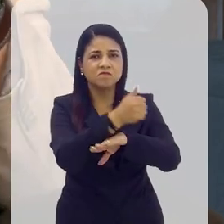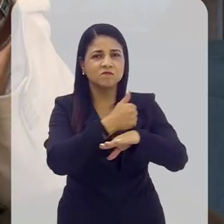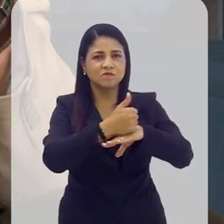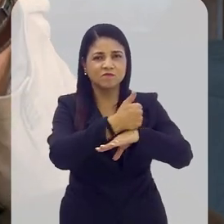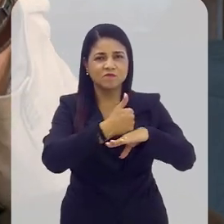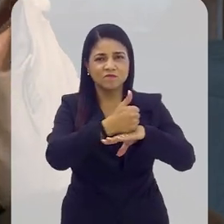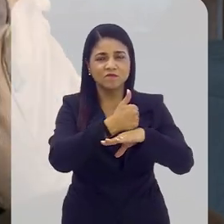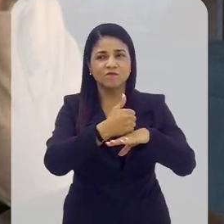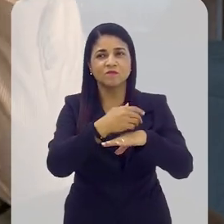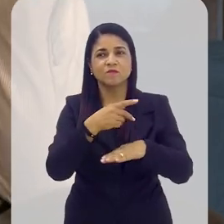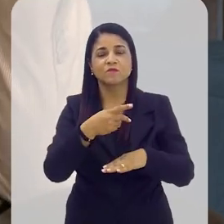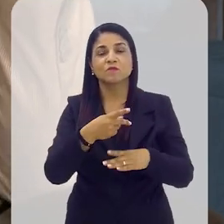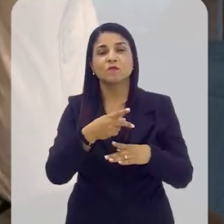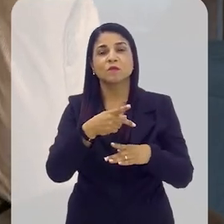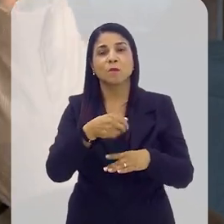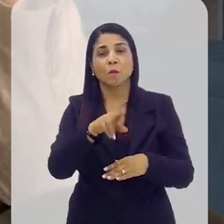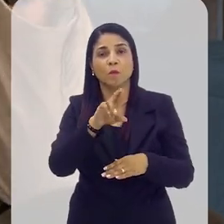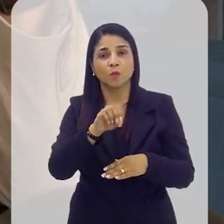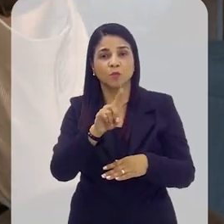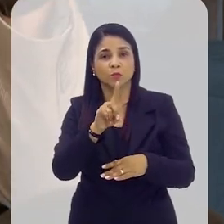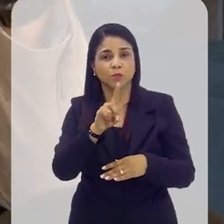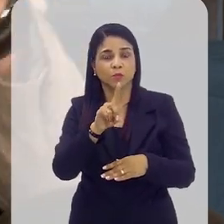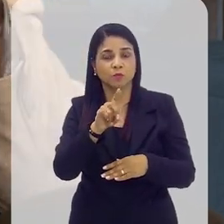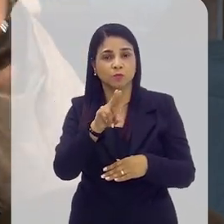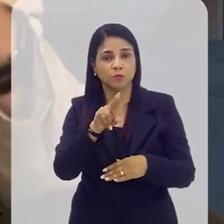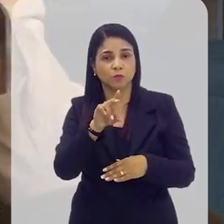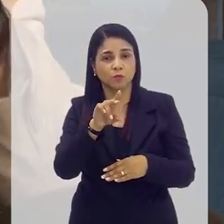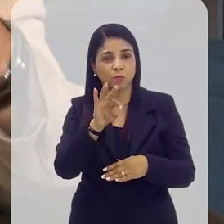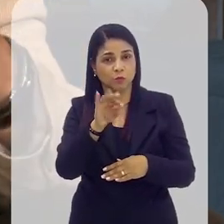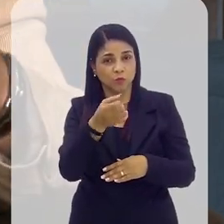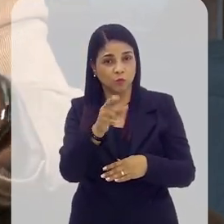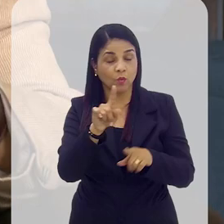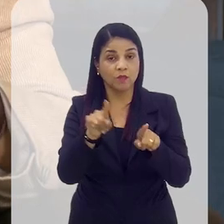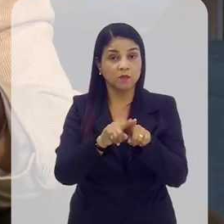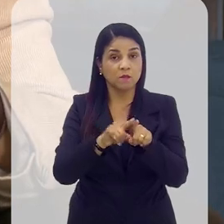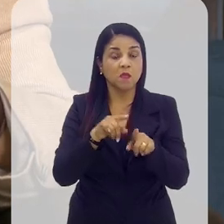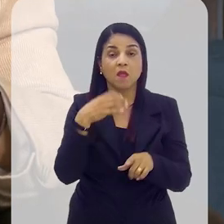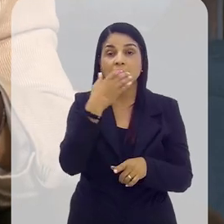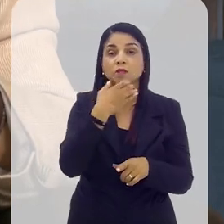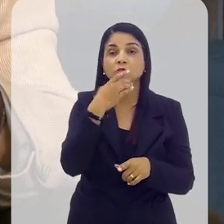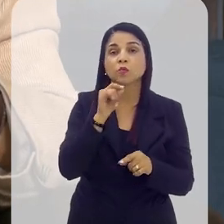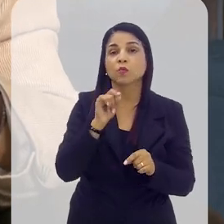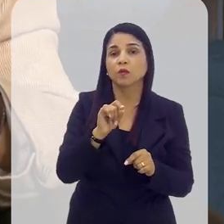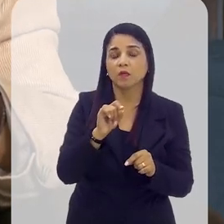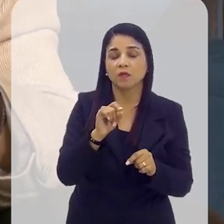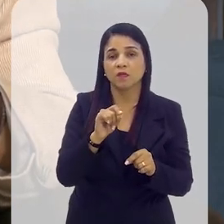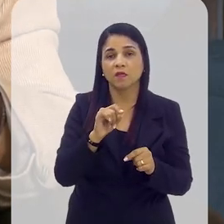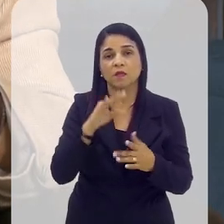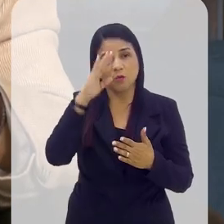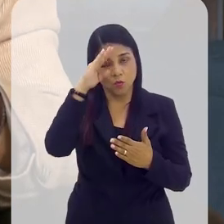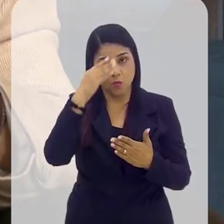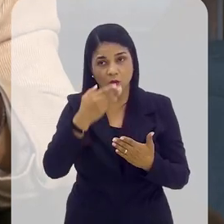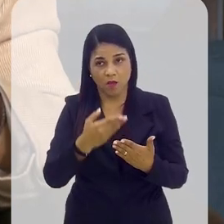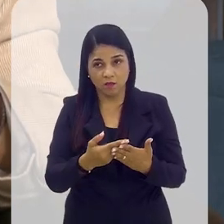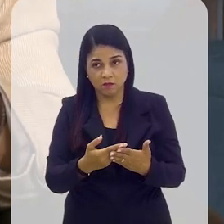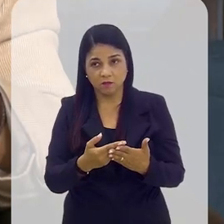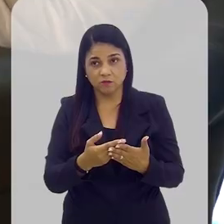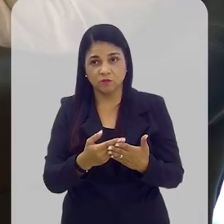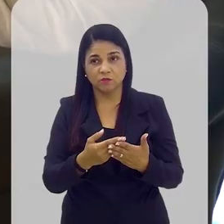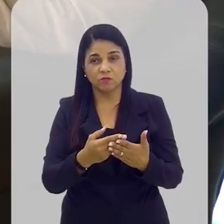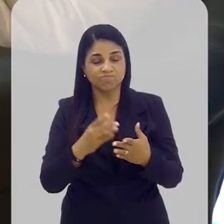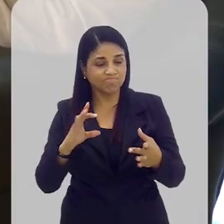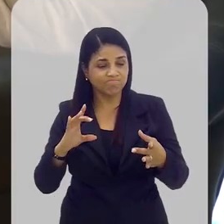e você é, enfim, tudo isso, o que te fez ser um cantor também? Então, eu acredito que isso é